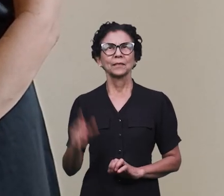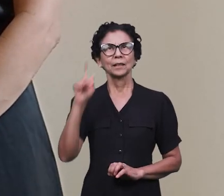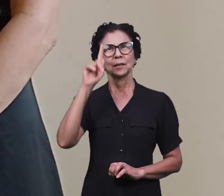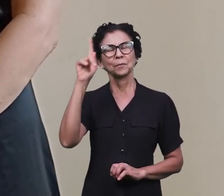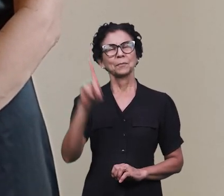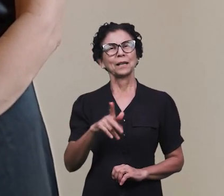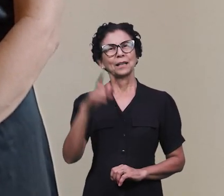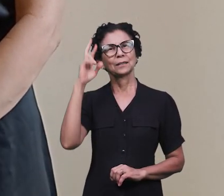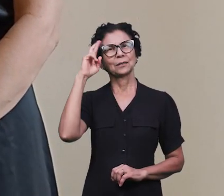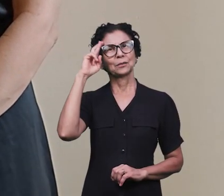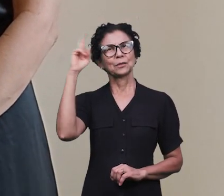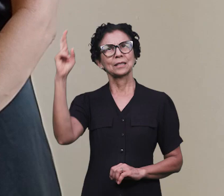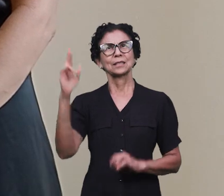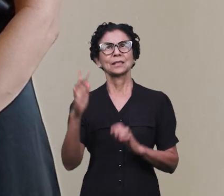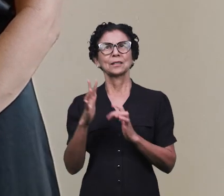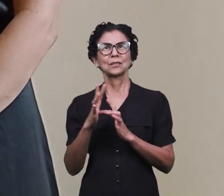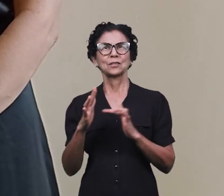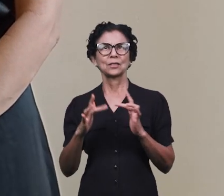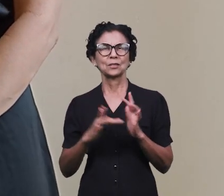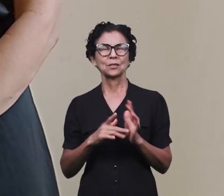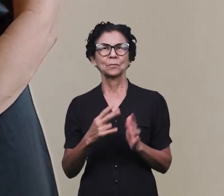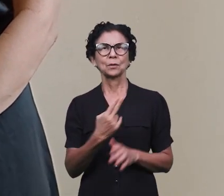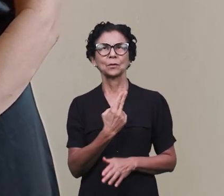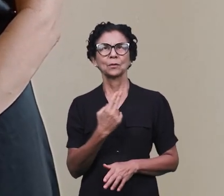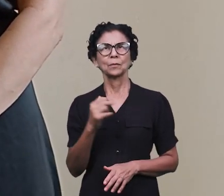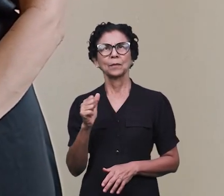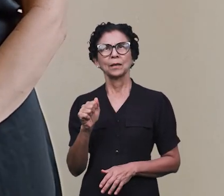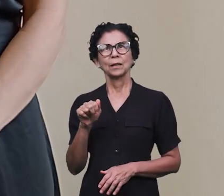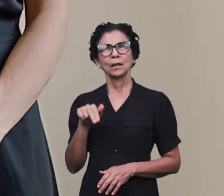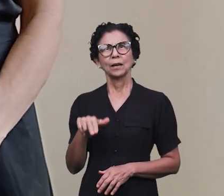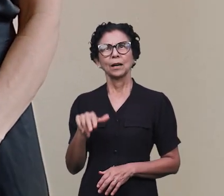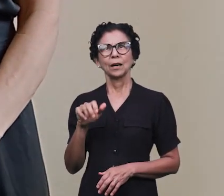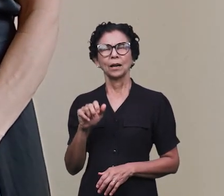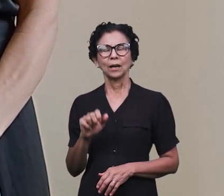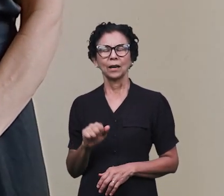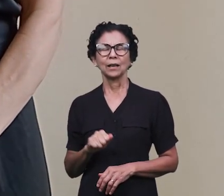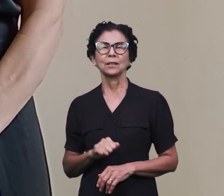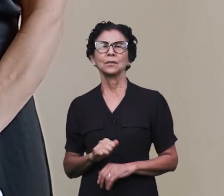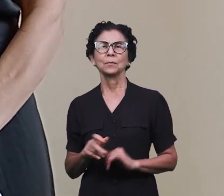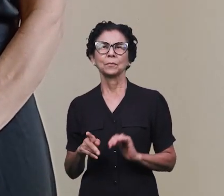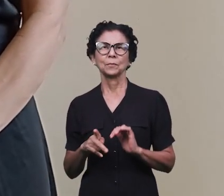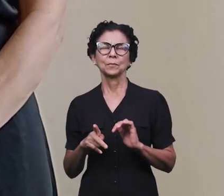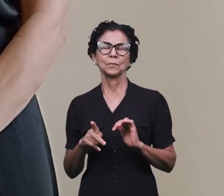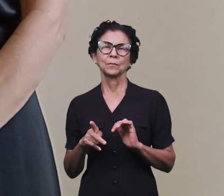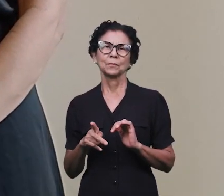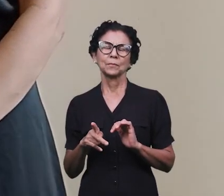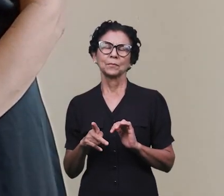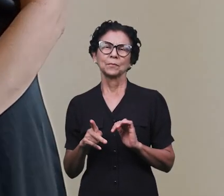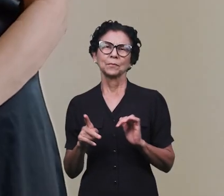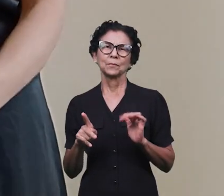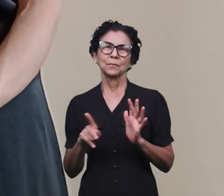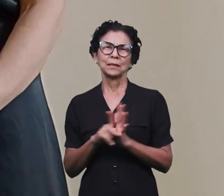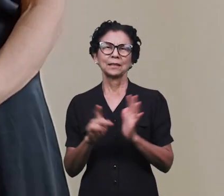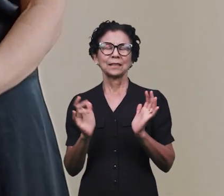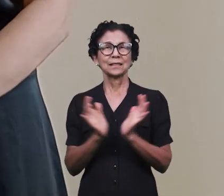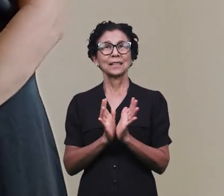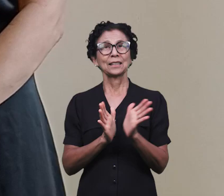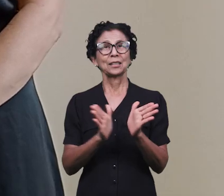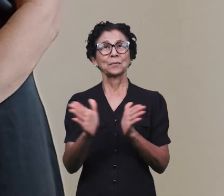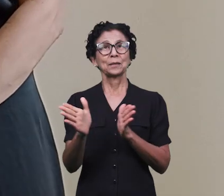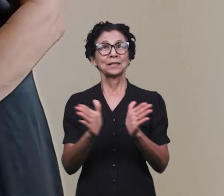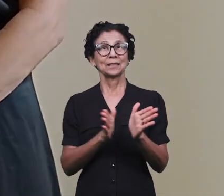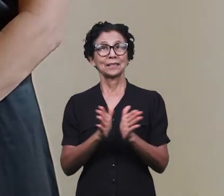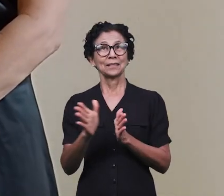A paz do Senhor Jesus, meu nome é Ana e eu faço parte da equipe de acessibilidade. Vim aqui para falar